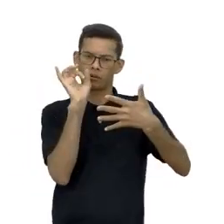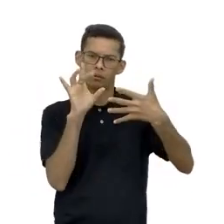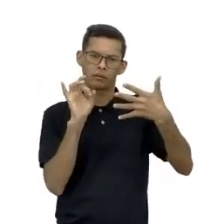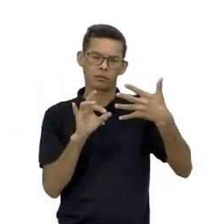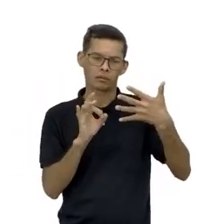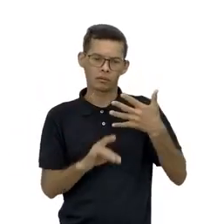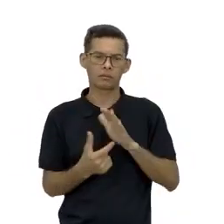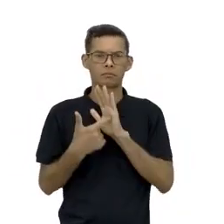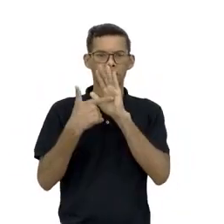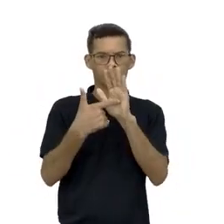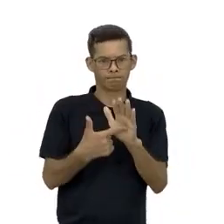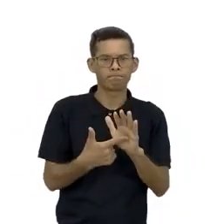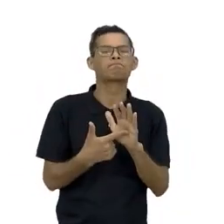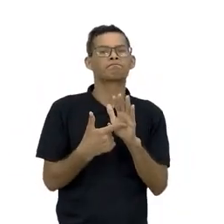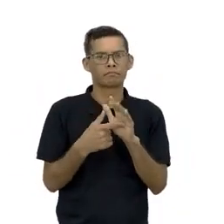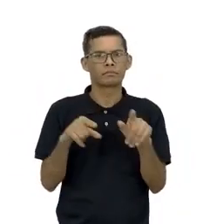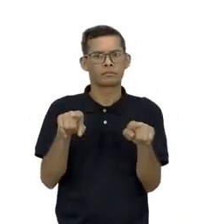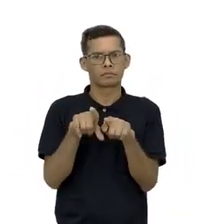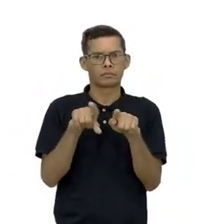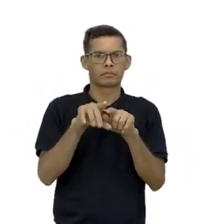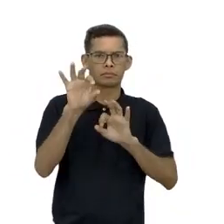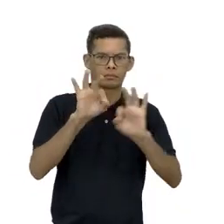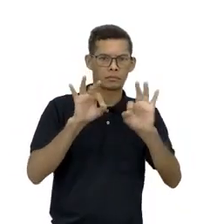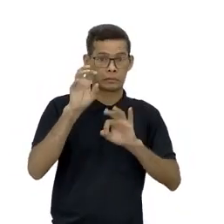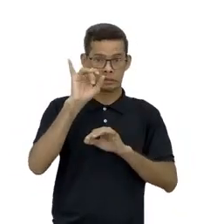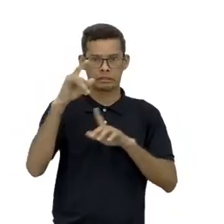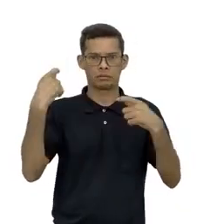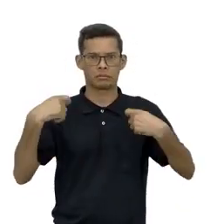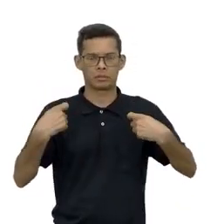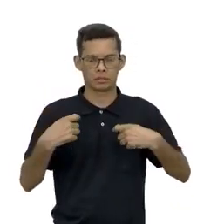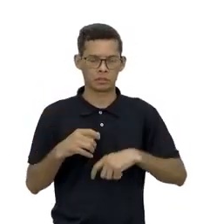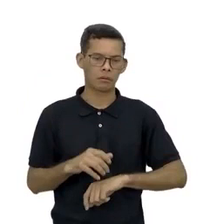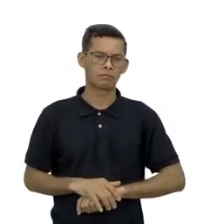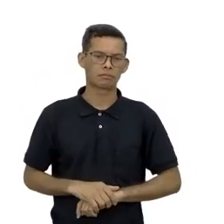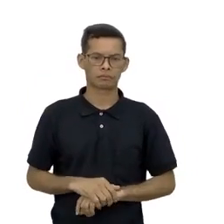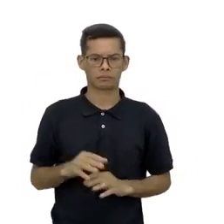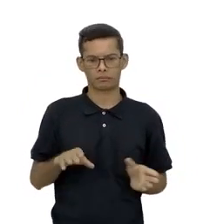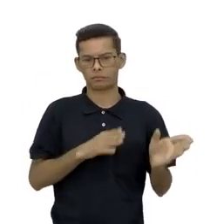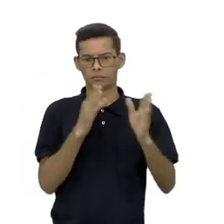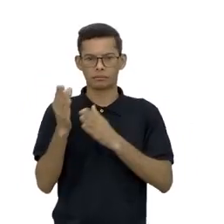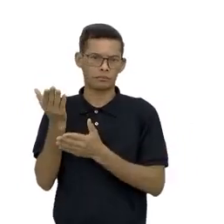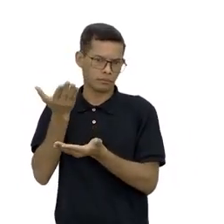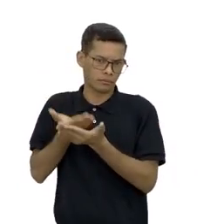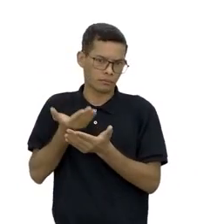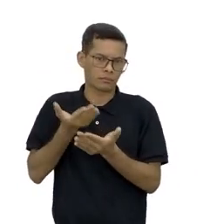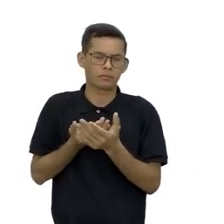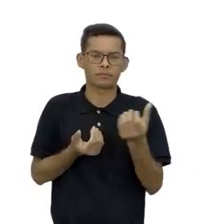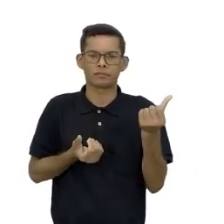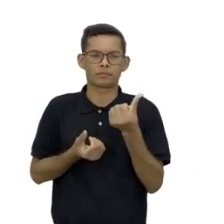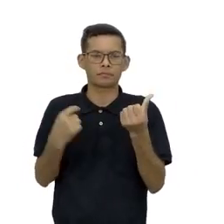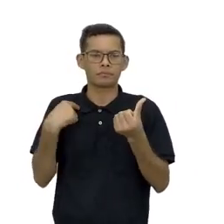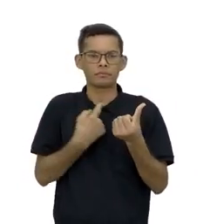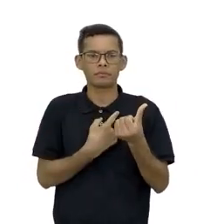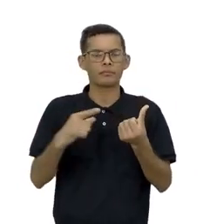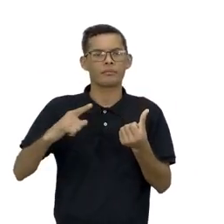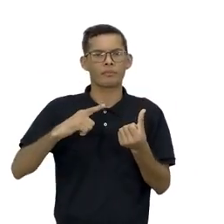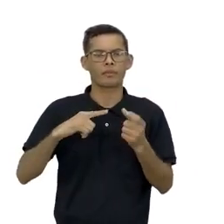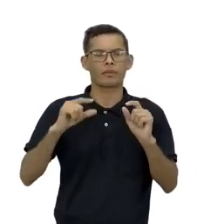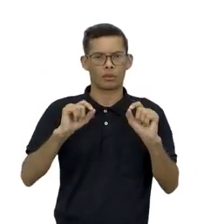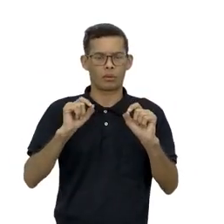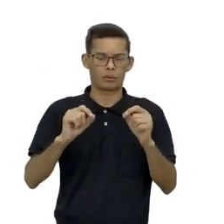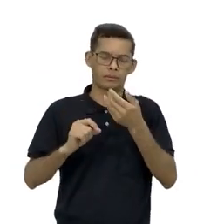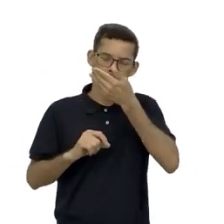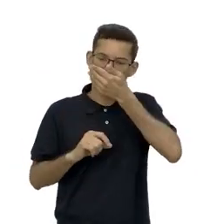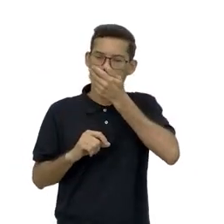se necessário, ajustados. Bom, para a aula 6, o que nós temos? A aula